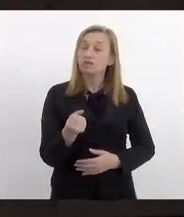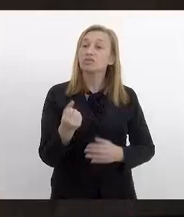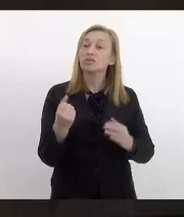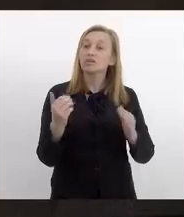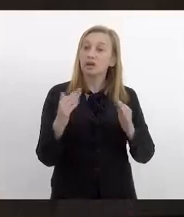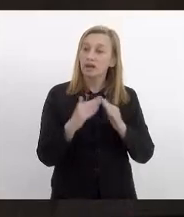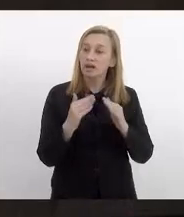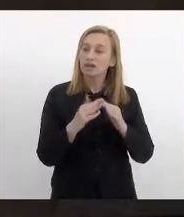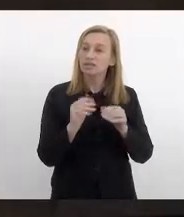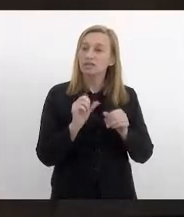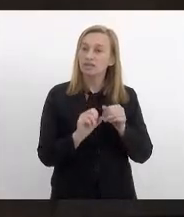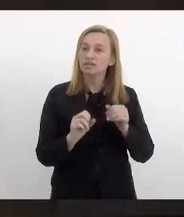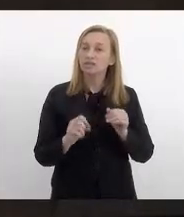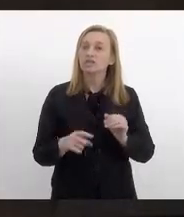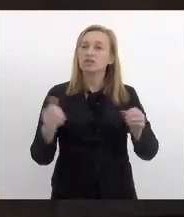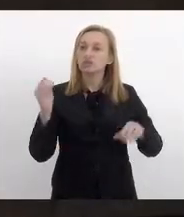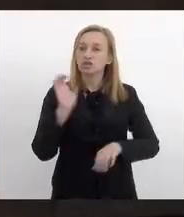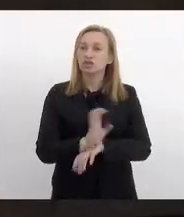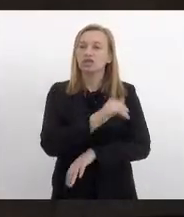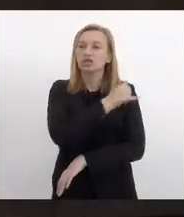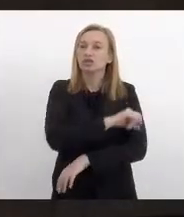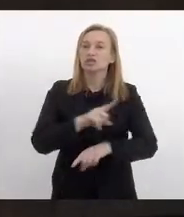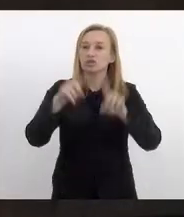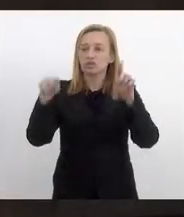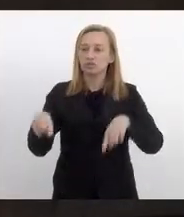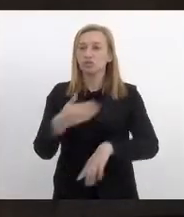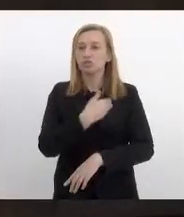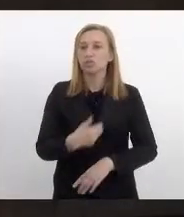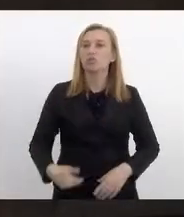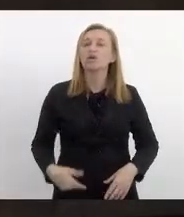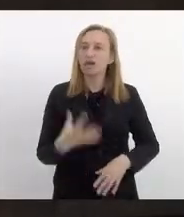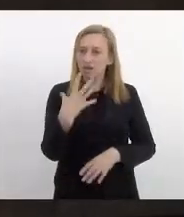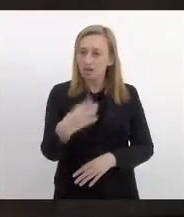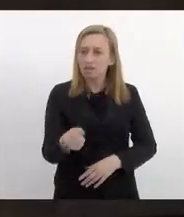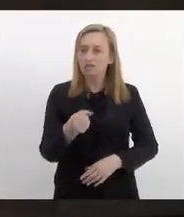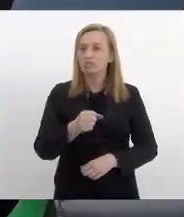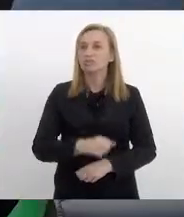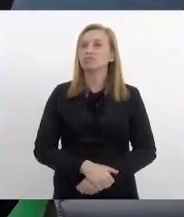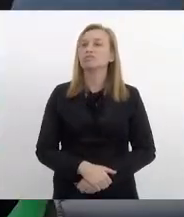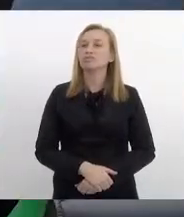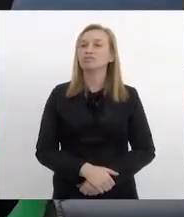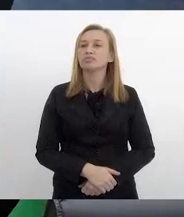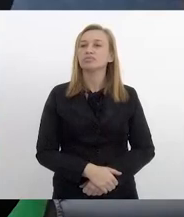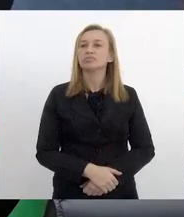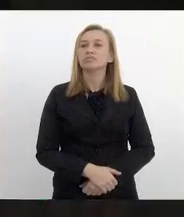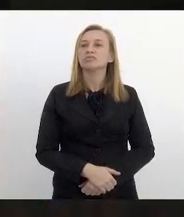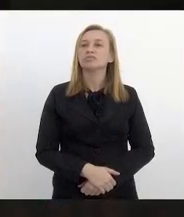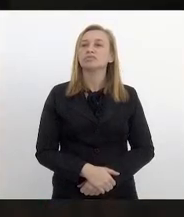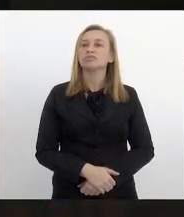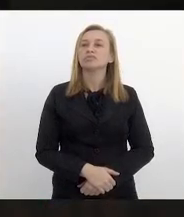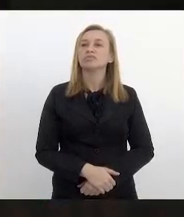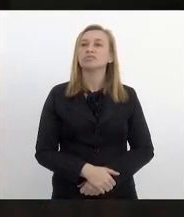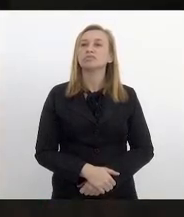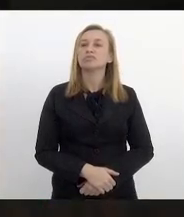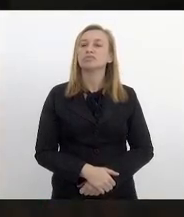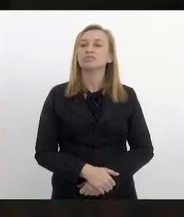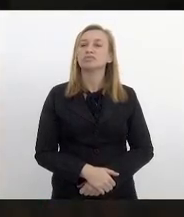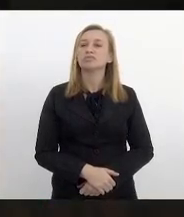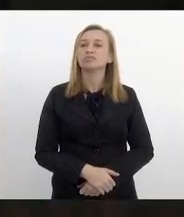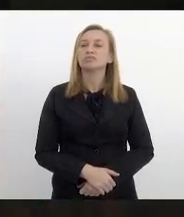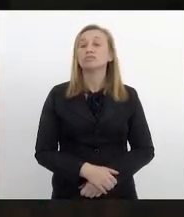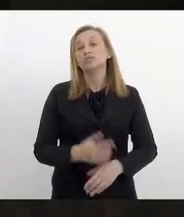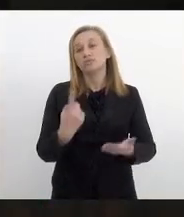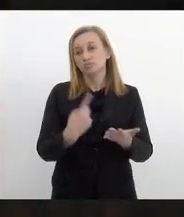está fazendo em prol do Estado do Rio de Janeiro e dos servidores. O meu parecer é favorável, presidente. Com os pareceres emitidos,